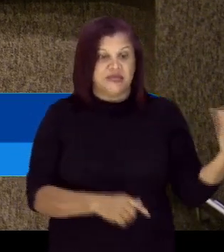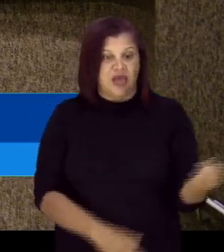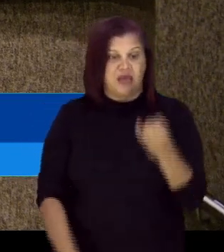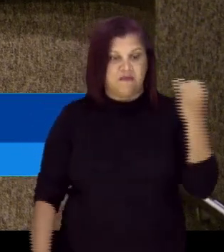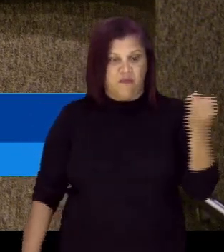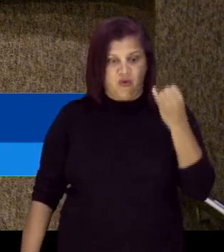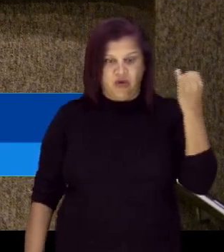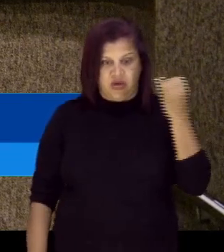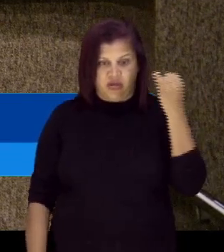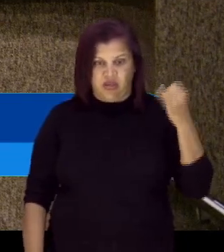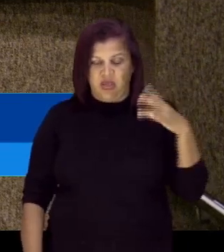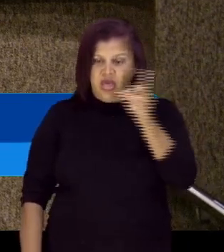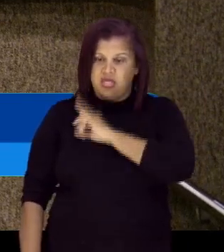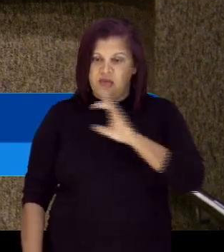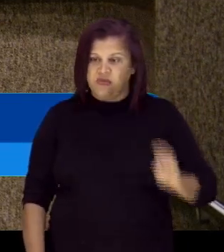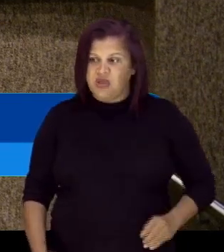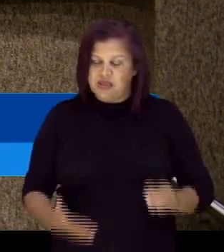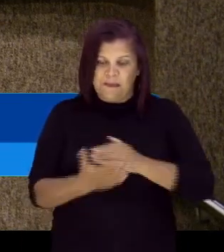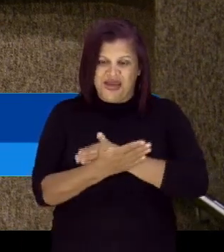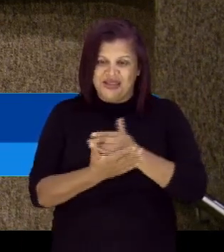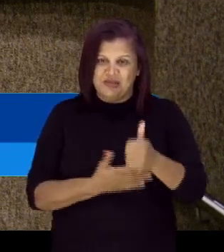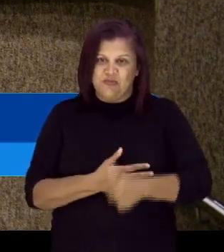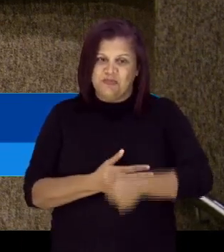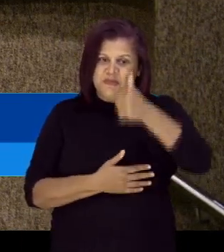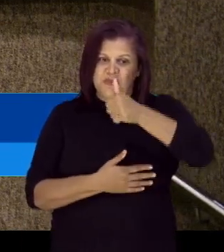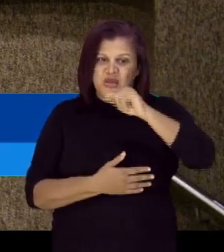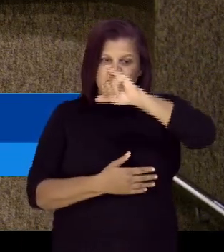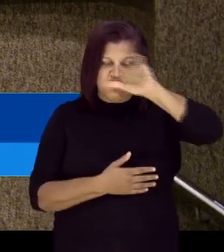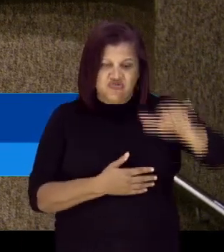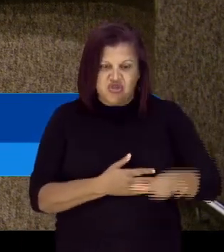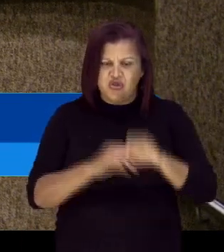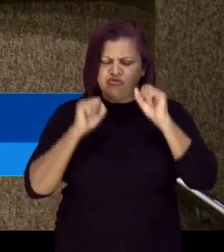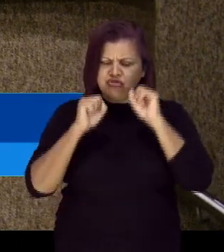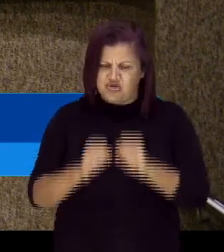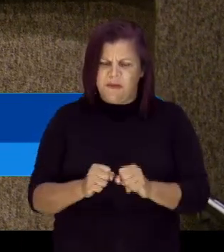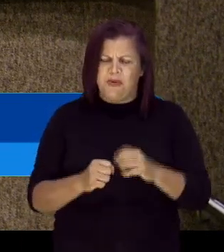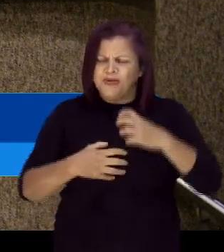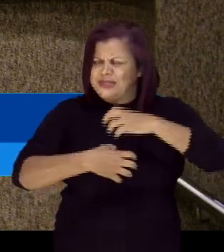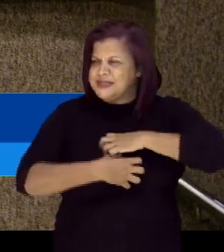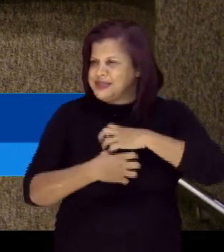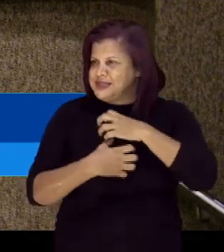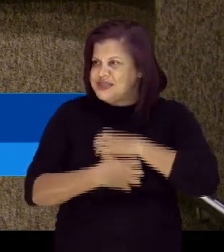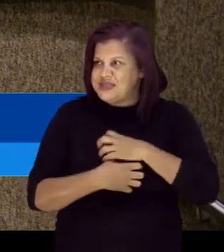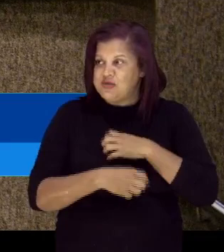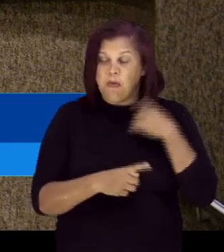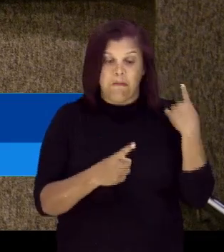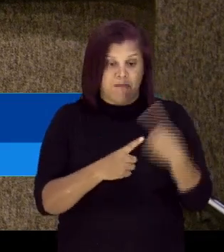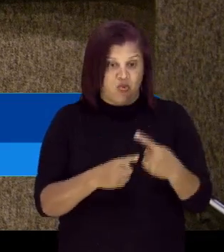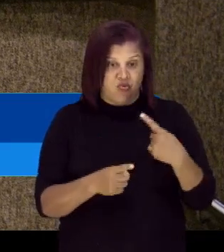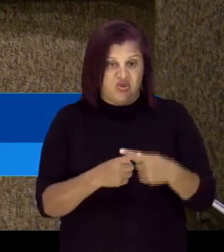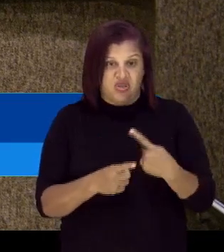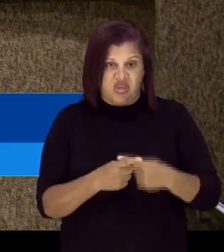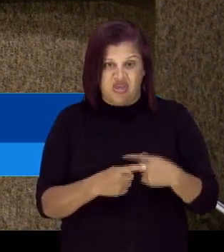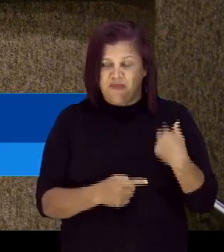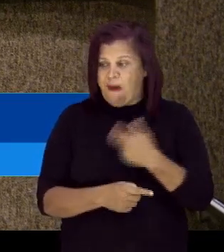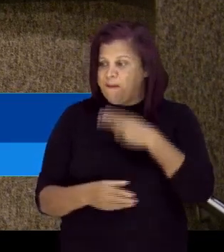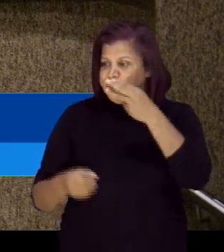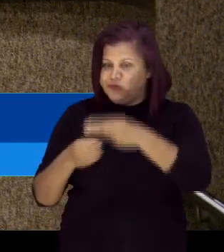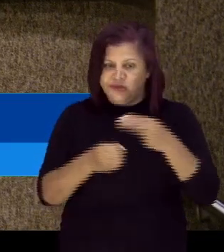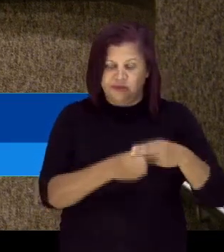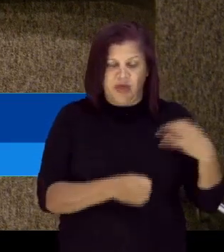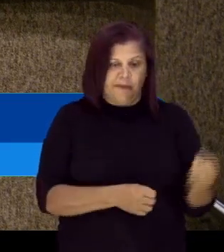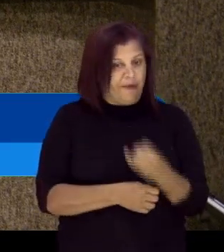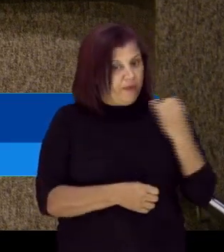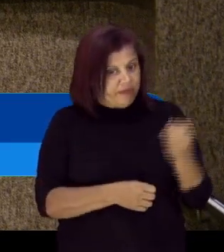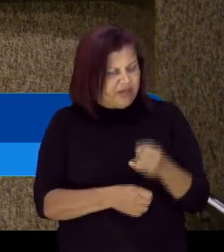importante, deputados, que a partir do dia 1º de janeiro a gente já possa sentir isso, porque para os municípios é